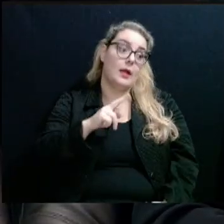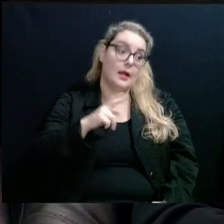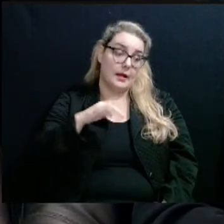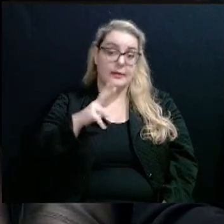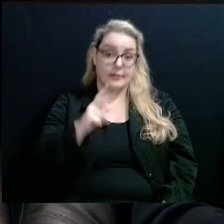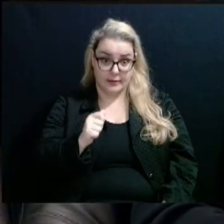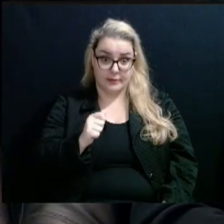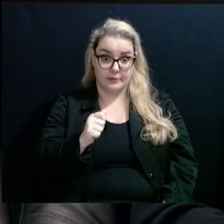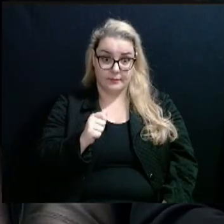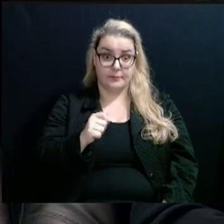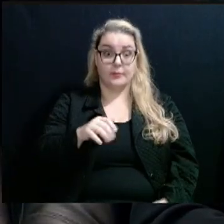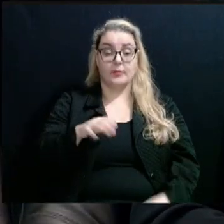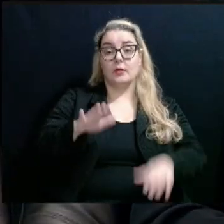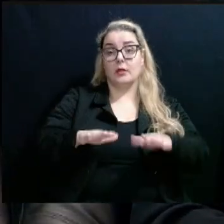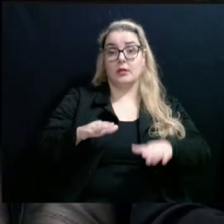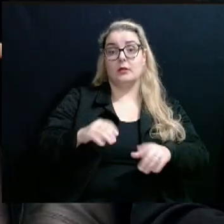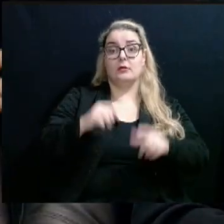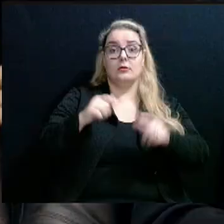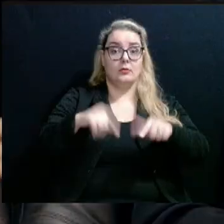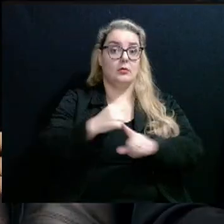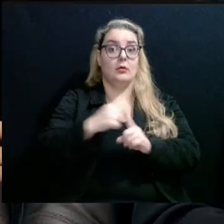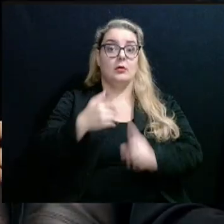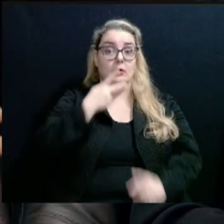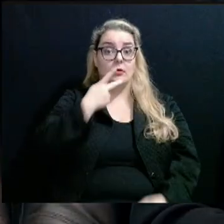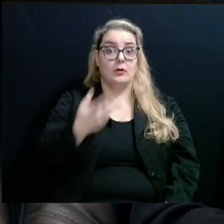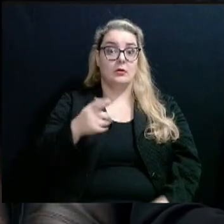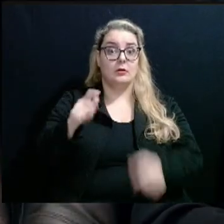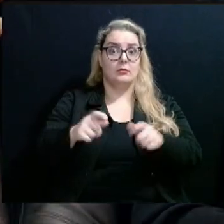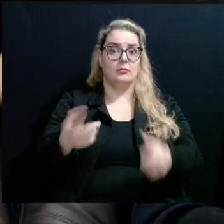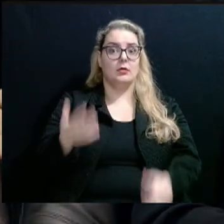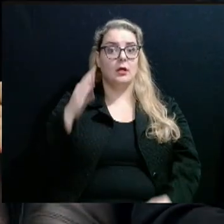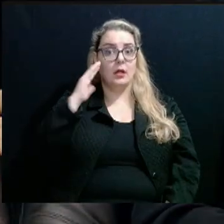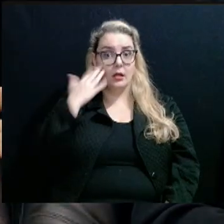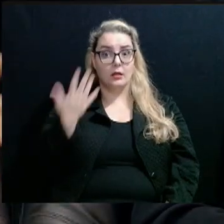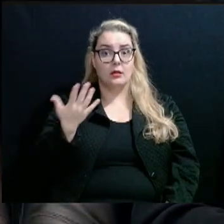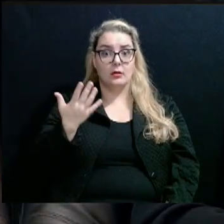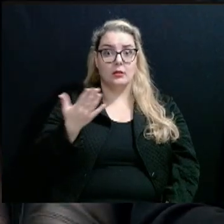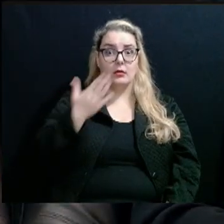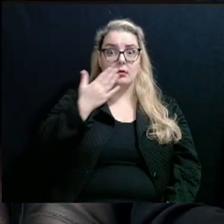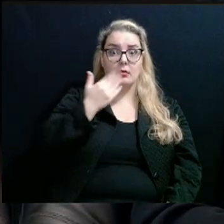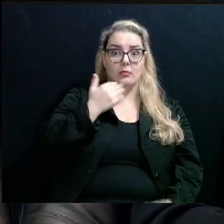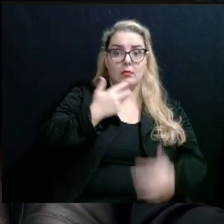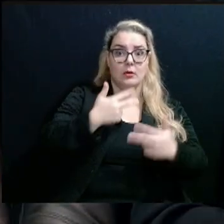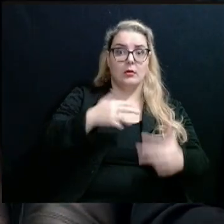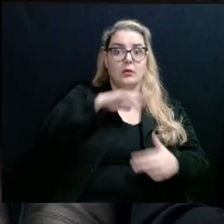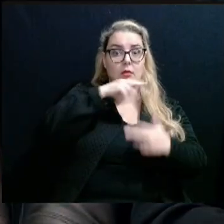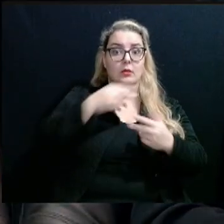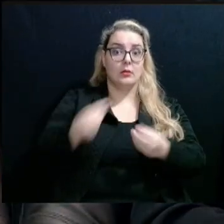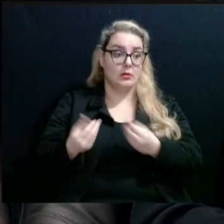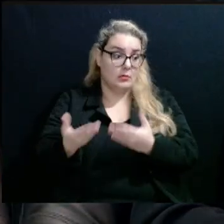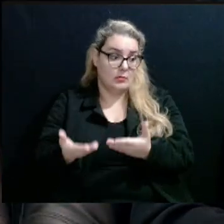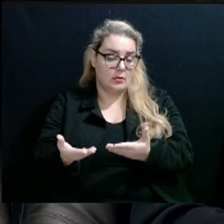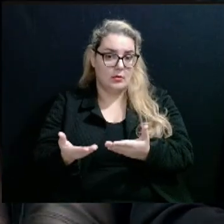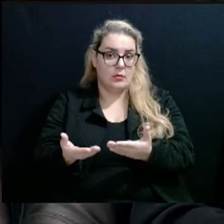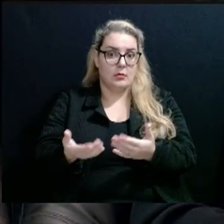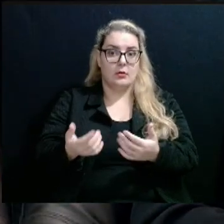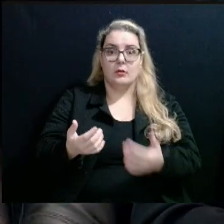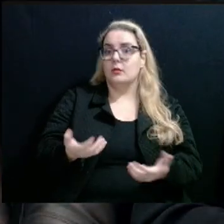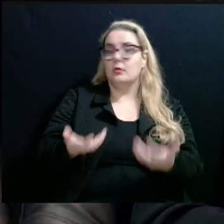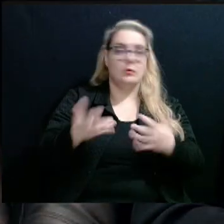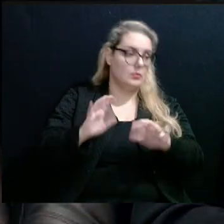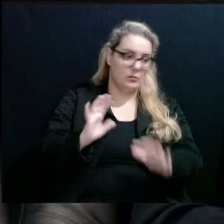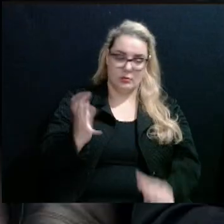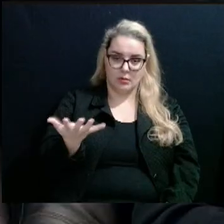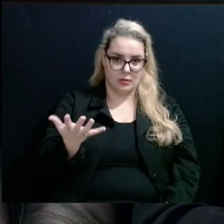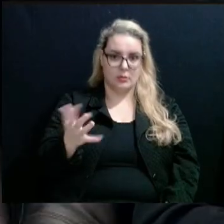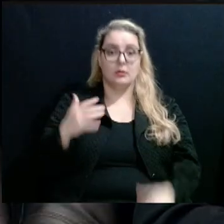ambiente social, ele menciona isso, e talvez as pessoas entendam que ele come proteína animal e possam oferecer para ele, e é algo que eu não quero que aconteça. Então, eu comecei a